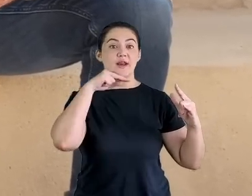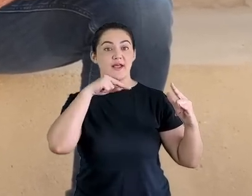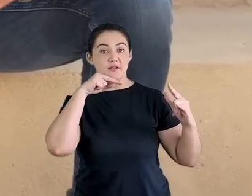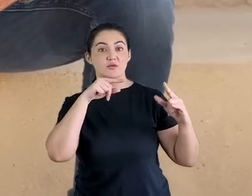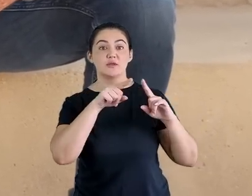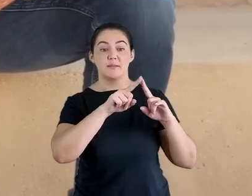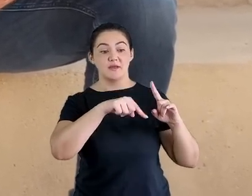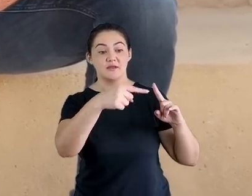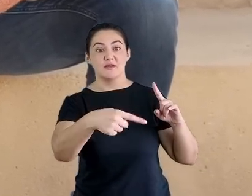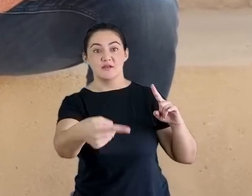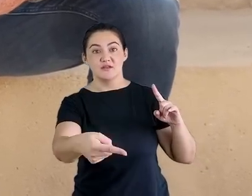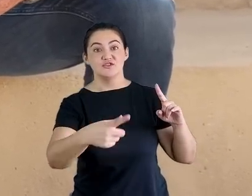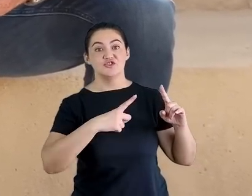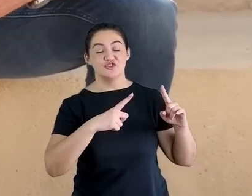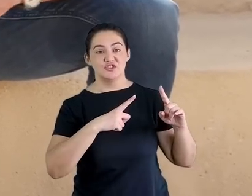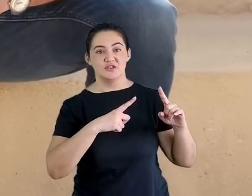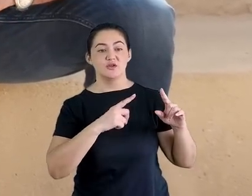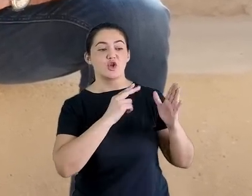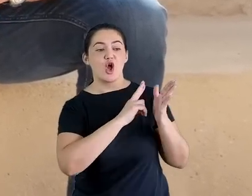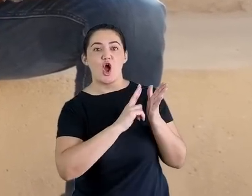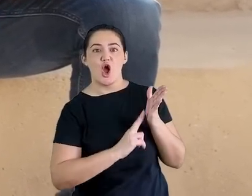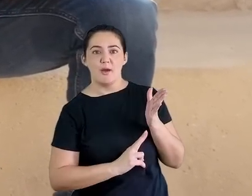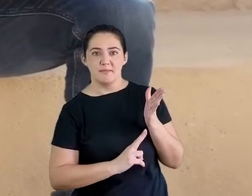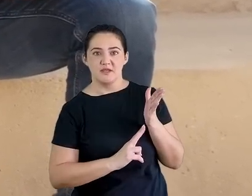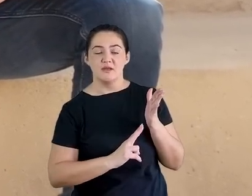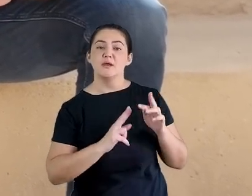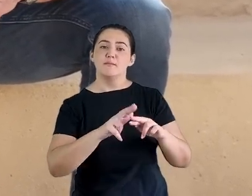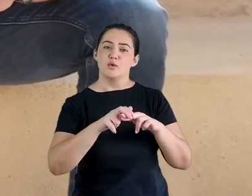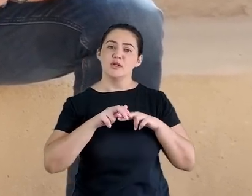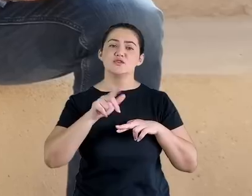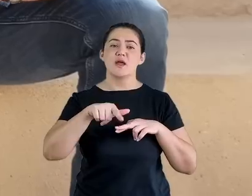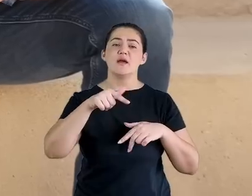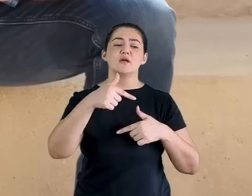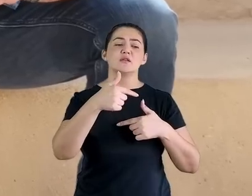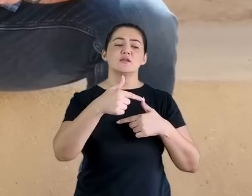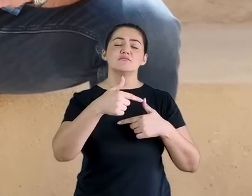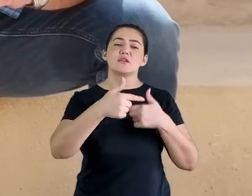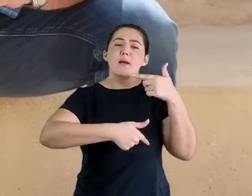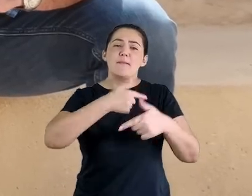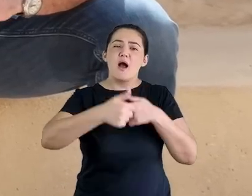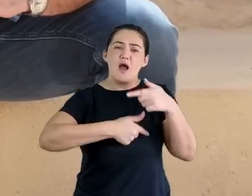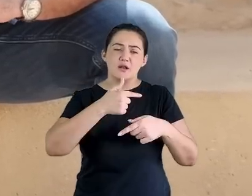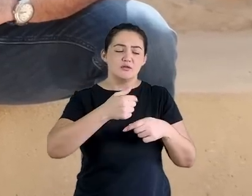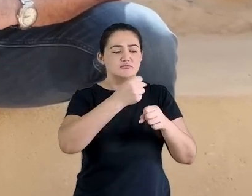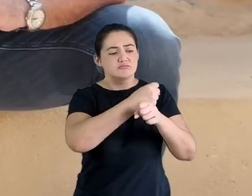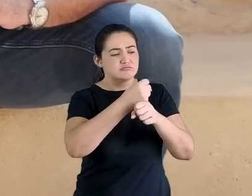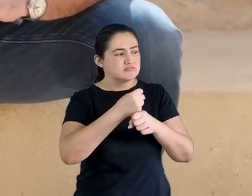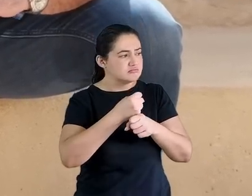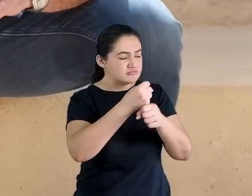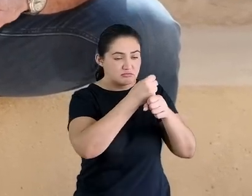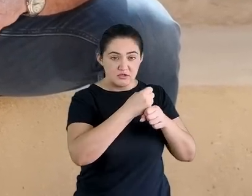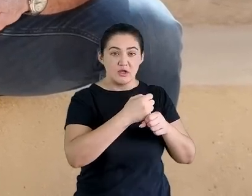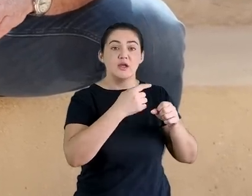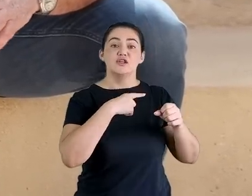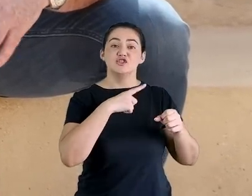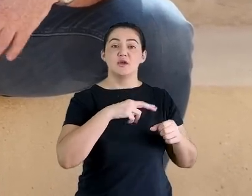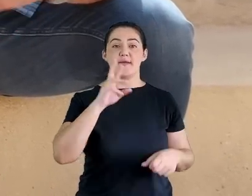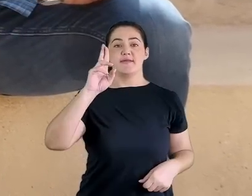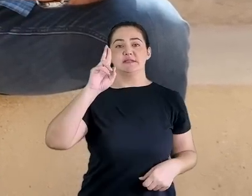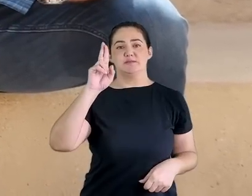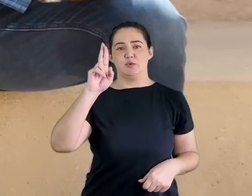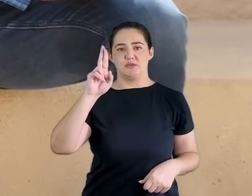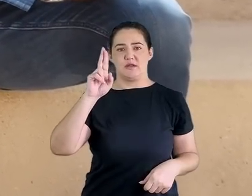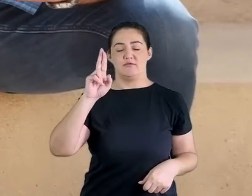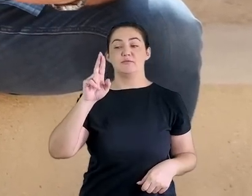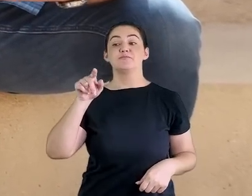como um trabalho, um título que passou de pai para filho. E nessa inscrição escrita em grego, é mencionado também para